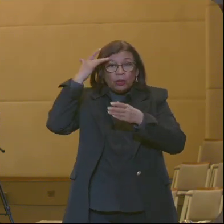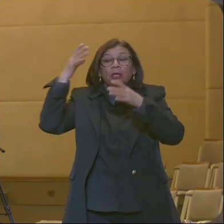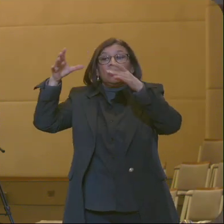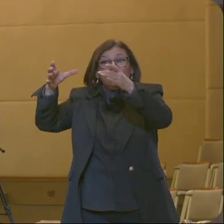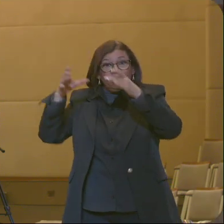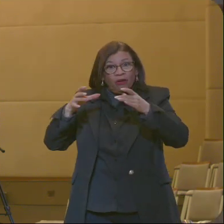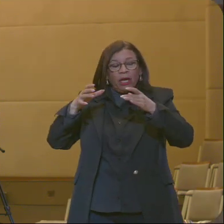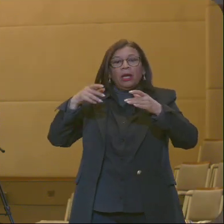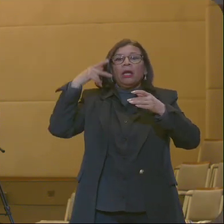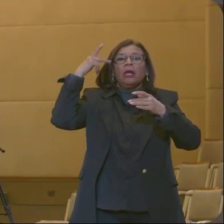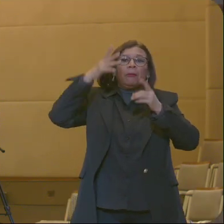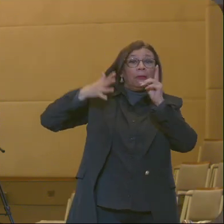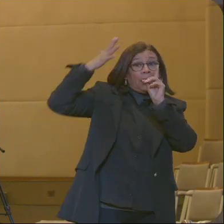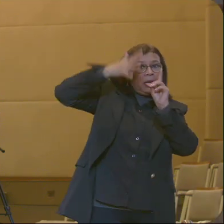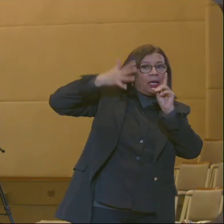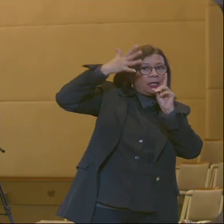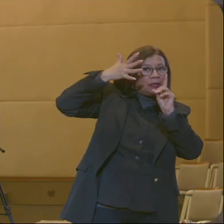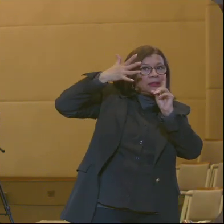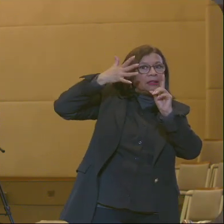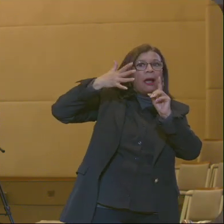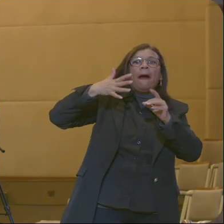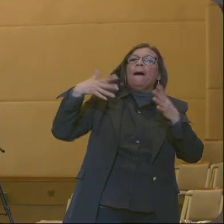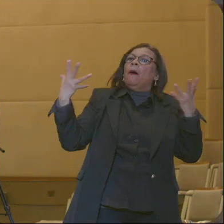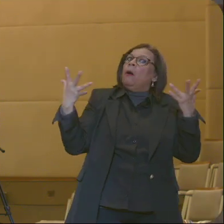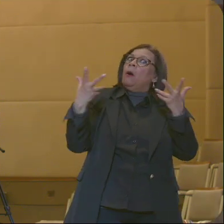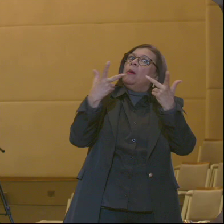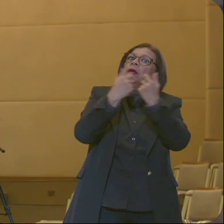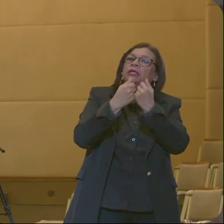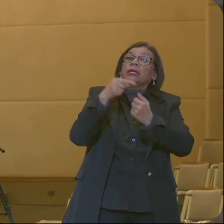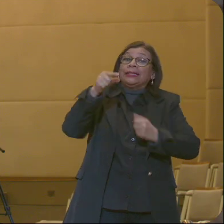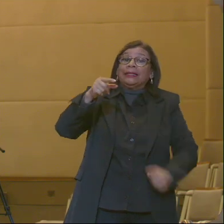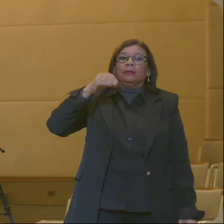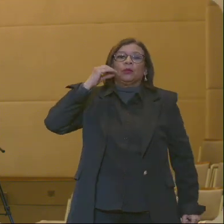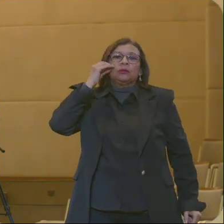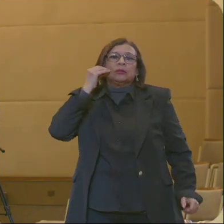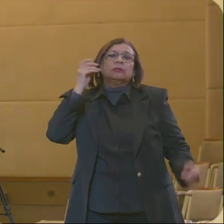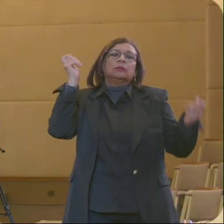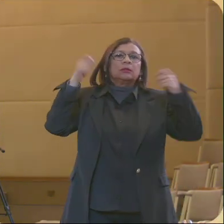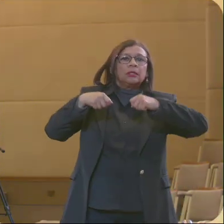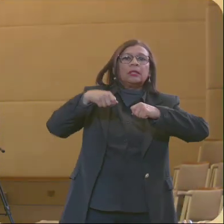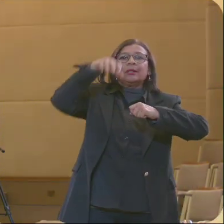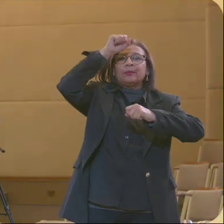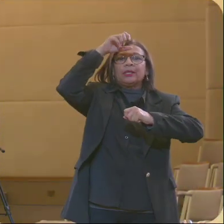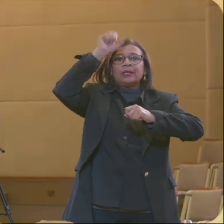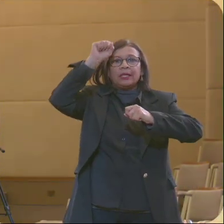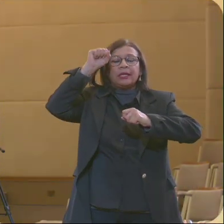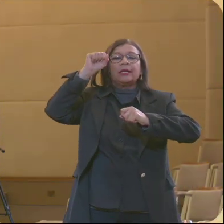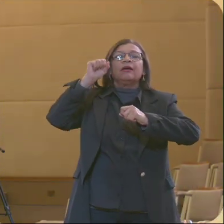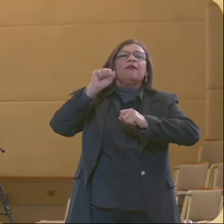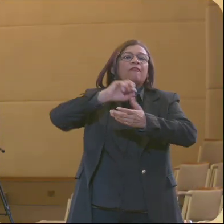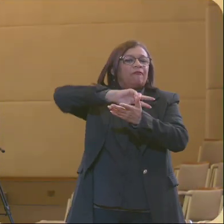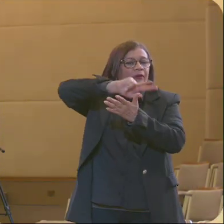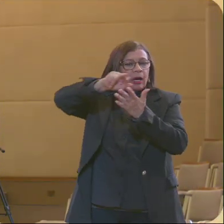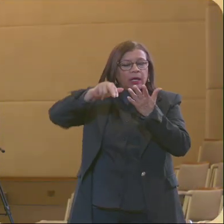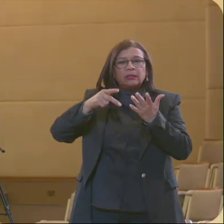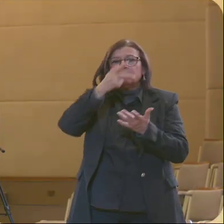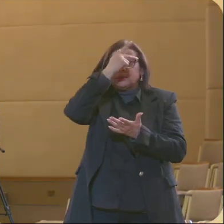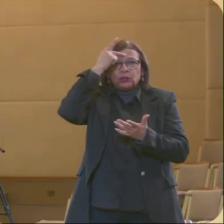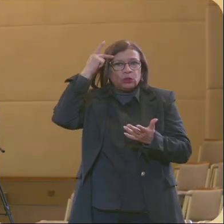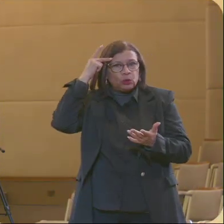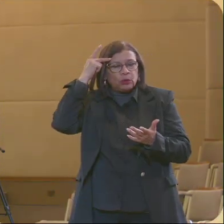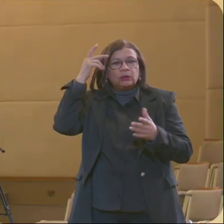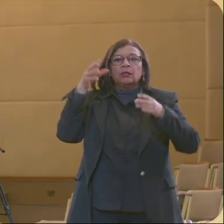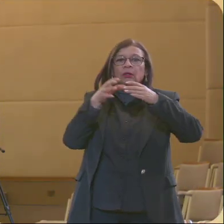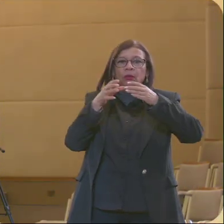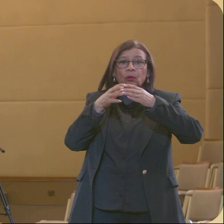ministrar, gente, em prol desse projeto é fantástico. Aqui você vai ter a oportunidade de poder ouvir o Andrew Edmiston, diretor do grupo IM,